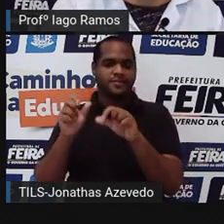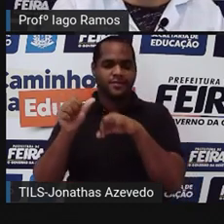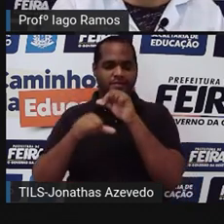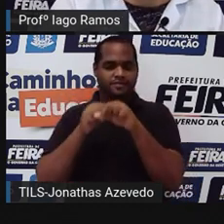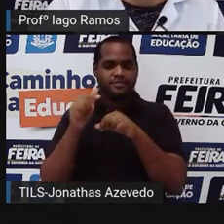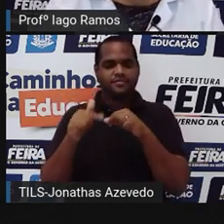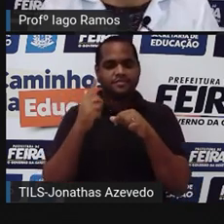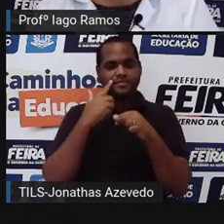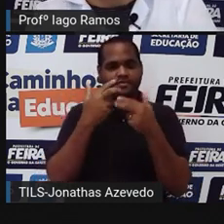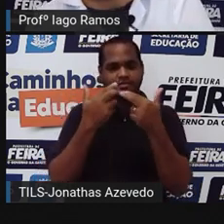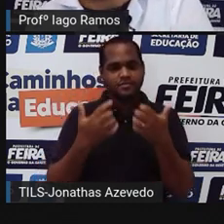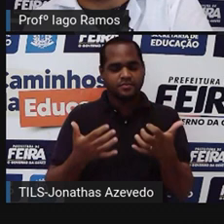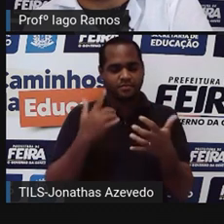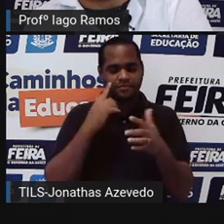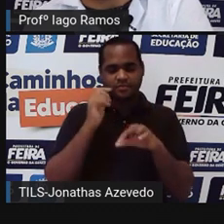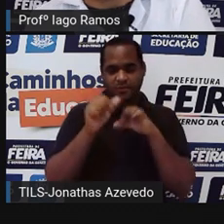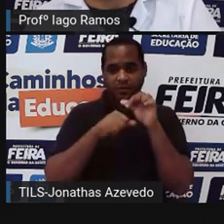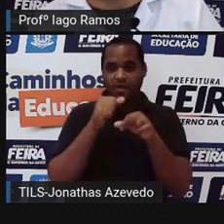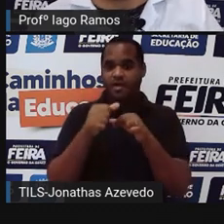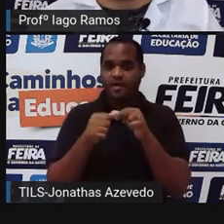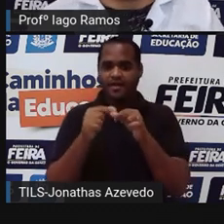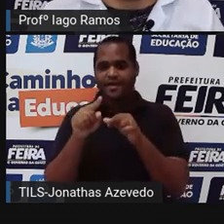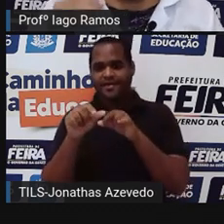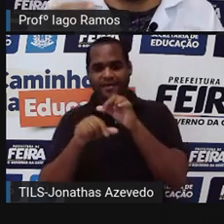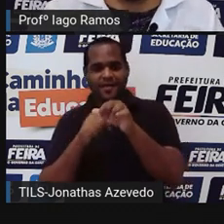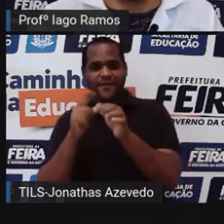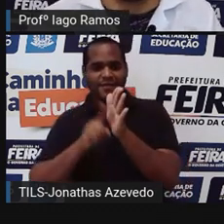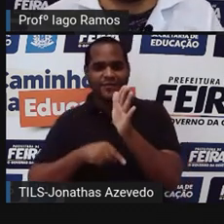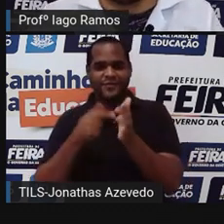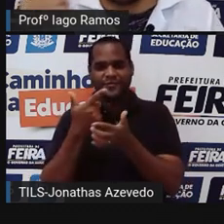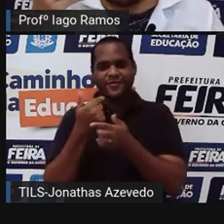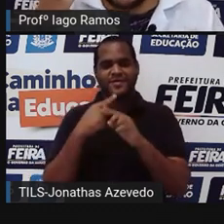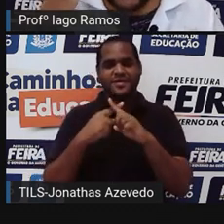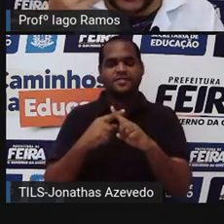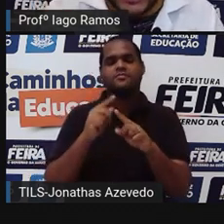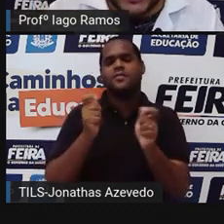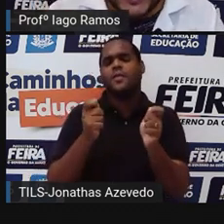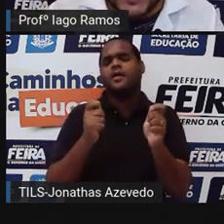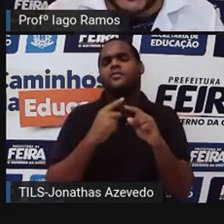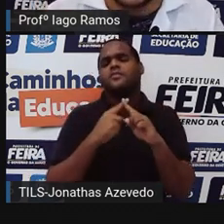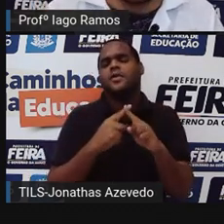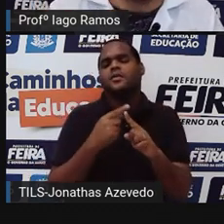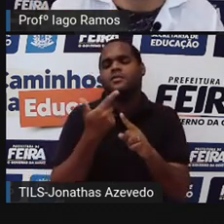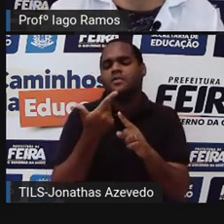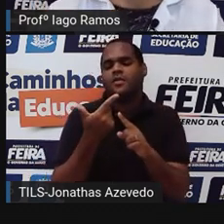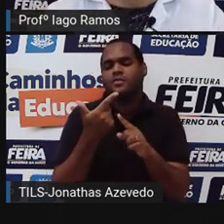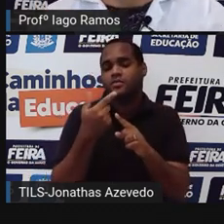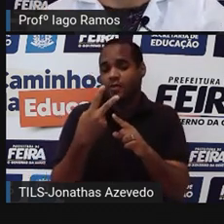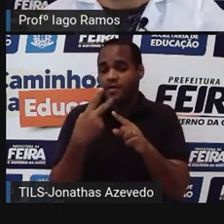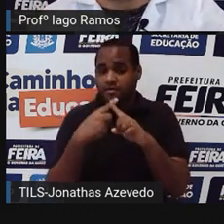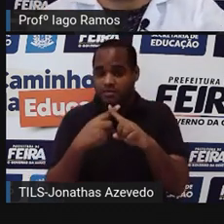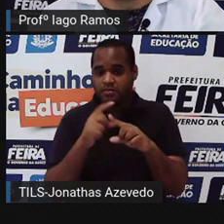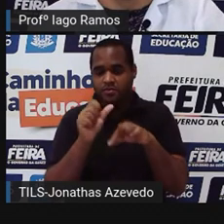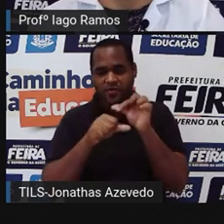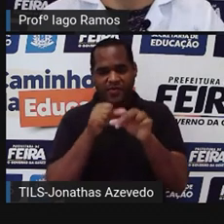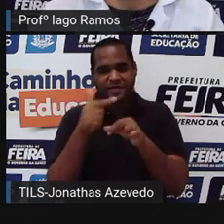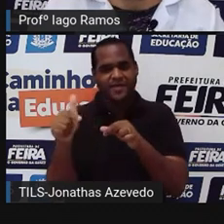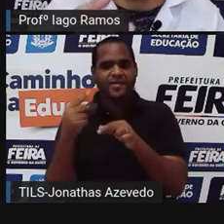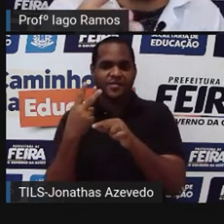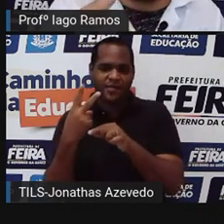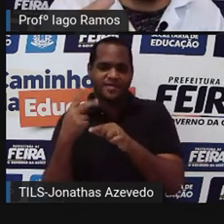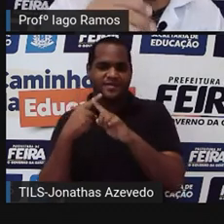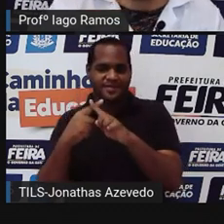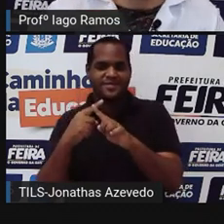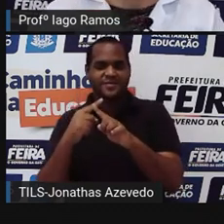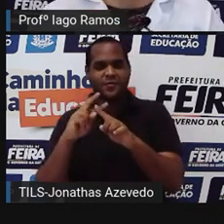ao quadrado e para voltar a ser menos 12x. Então, quem é que eu multiplico por 2x para voltar a ser 2x ao quadrado?